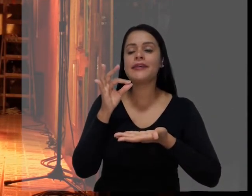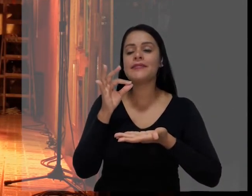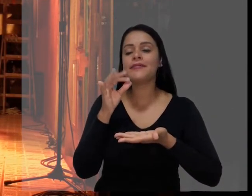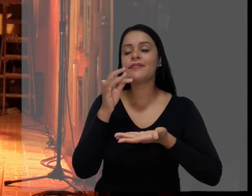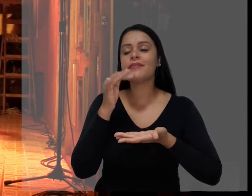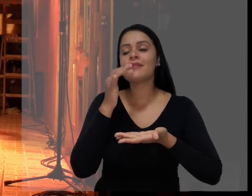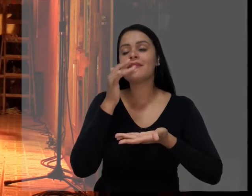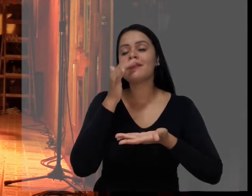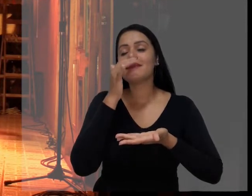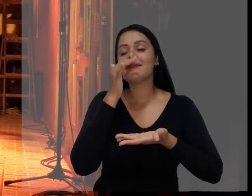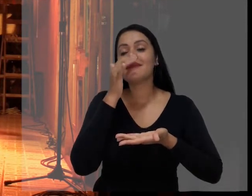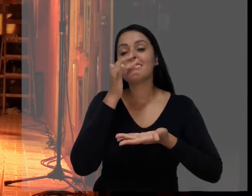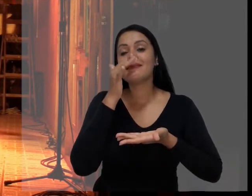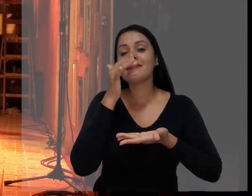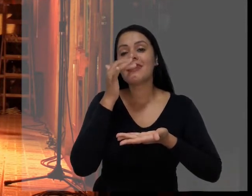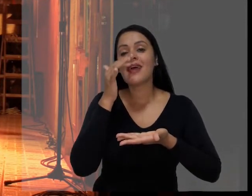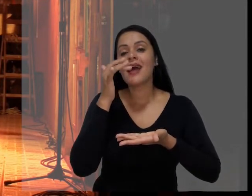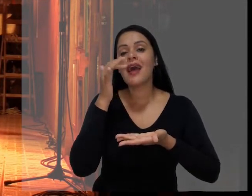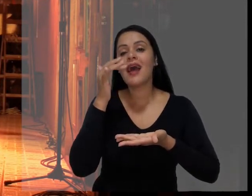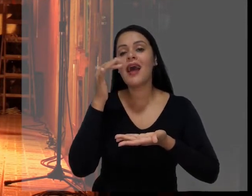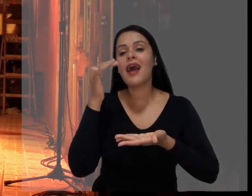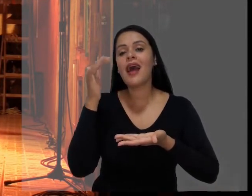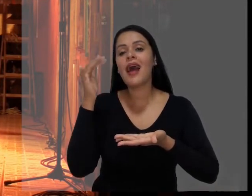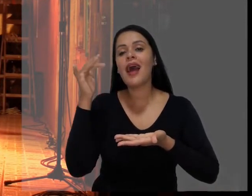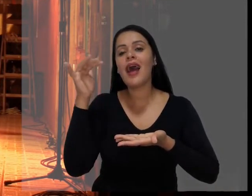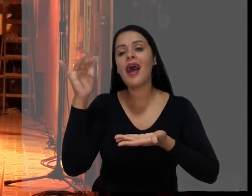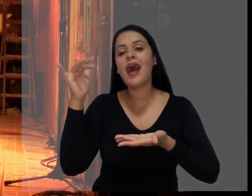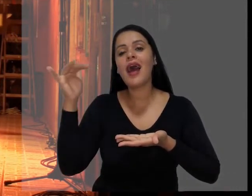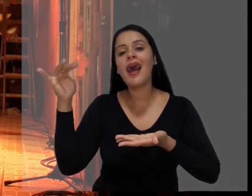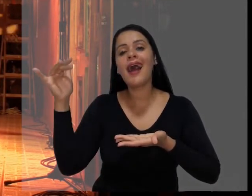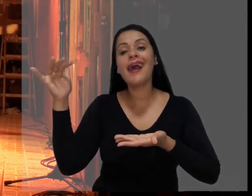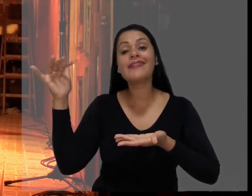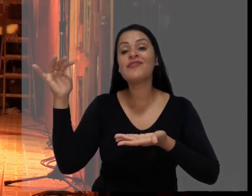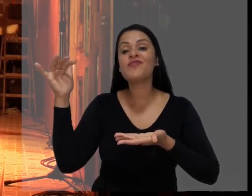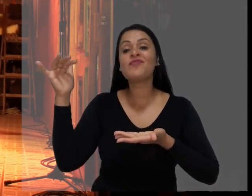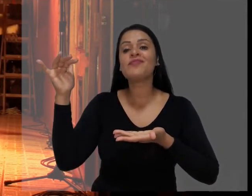A fumaça aquece o ar sobre o balcão.